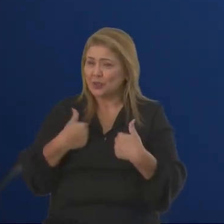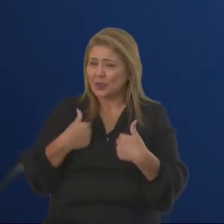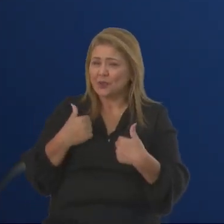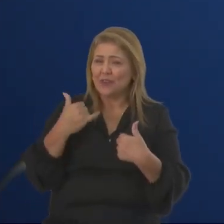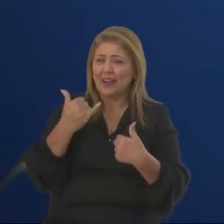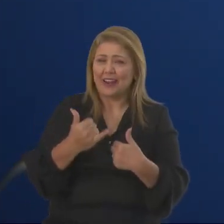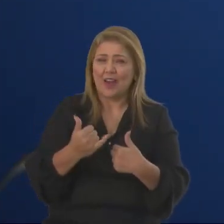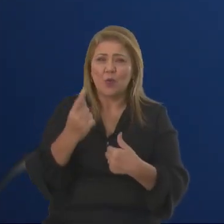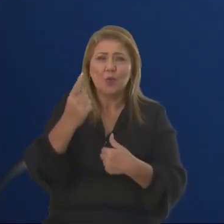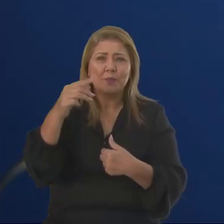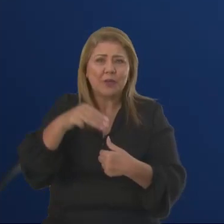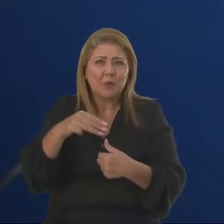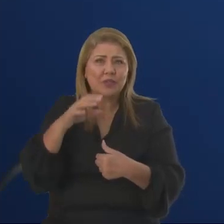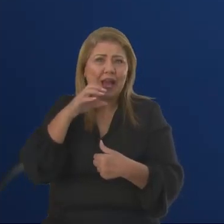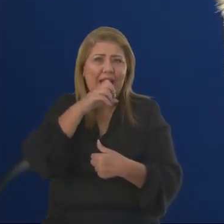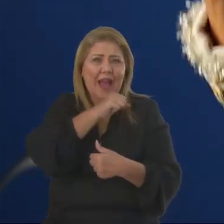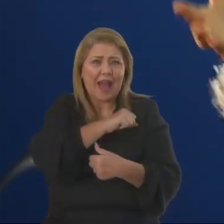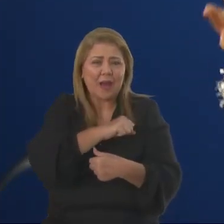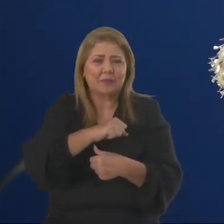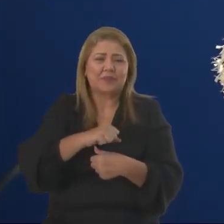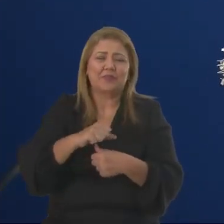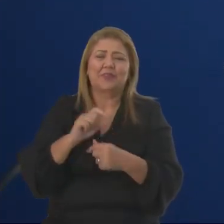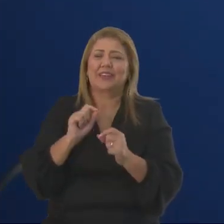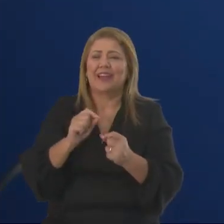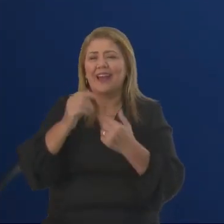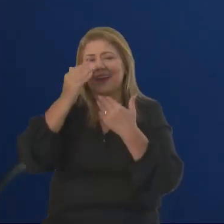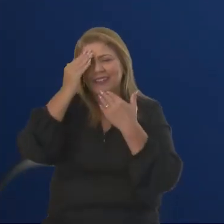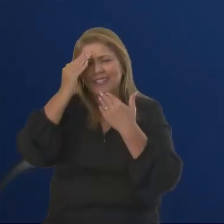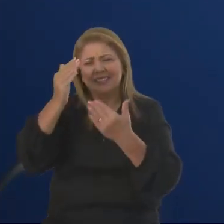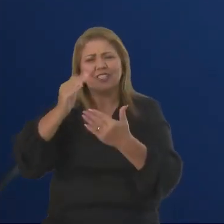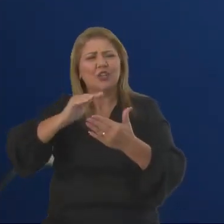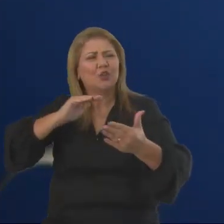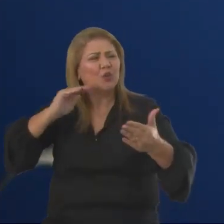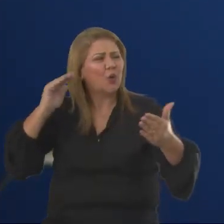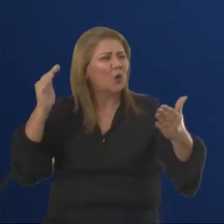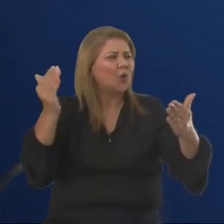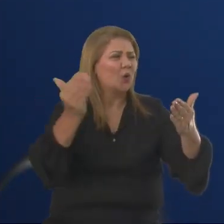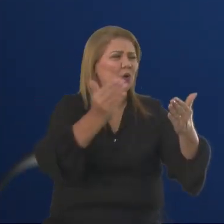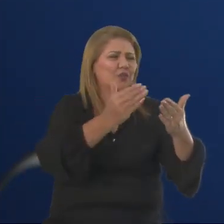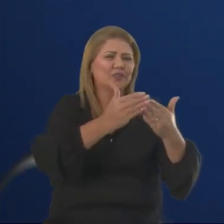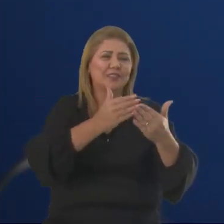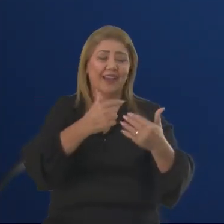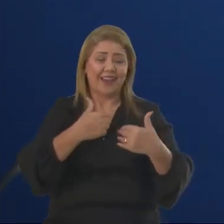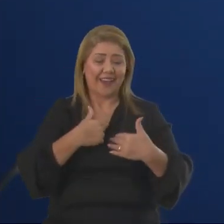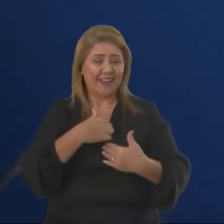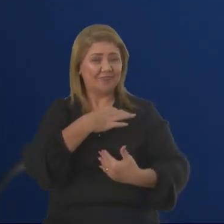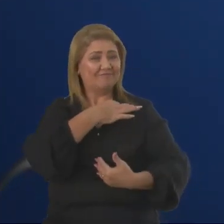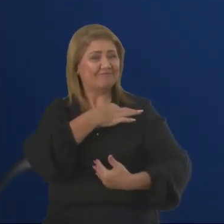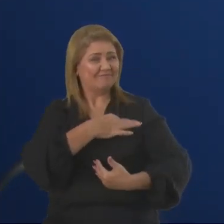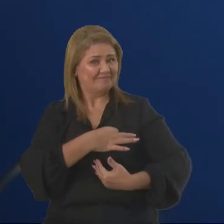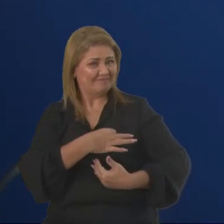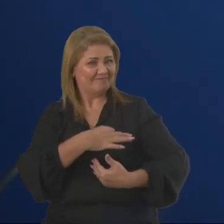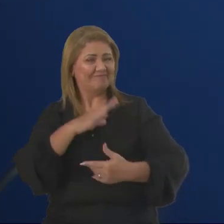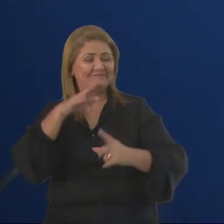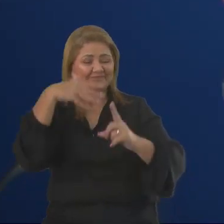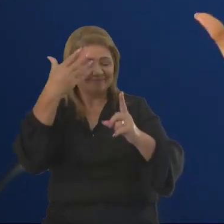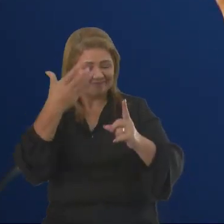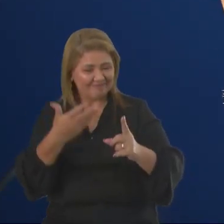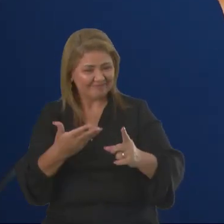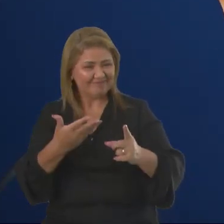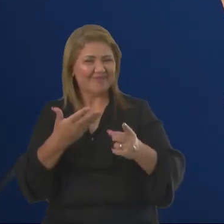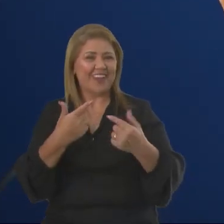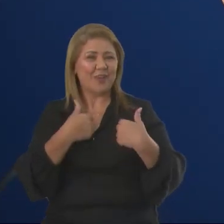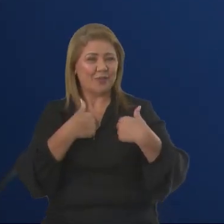conta. Fui laçada a agradecer em nome de todas, e fiquei muito honrada, viu, meninas, com essa incumbência. Agradecer em